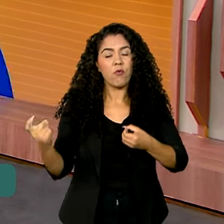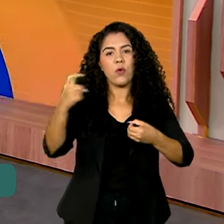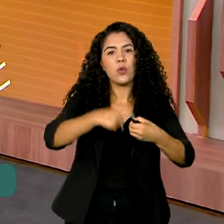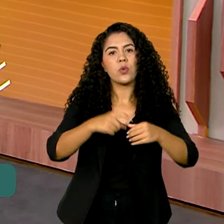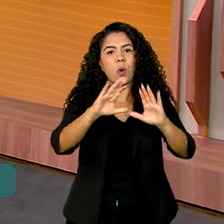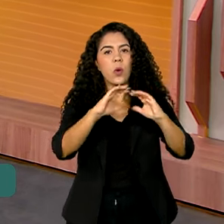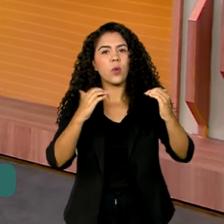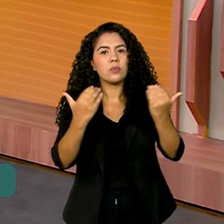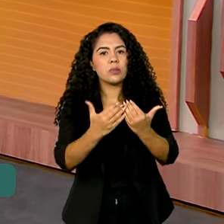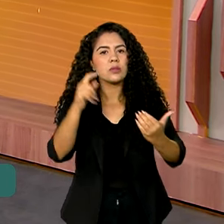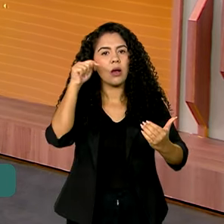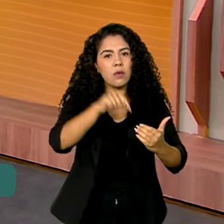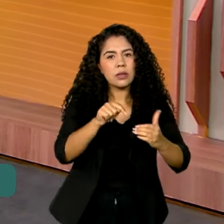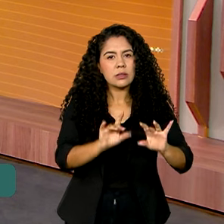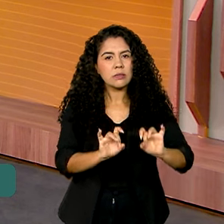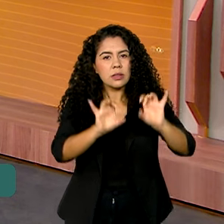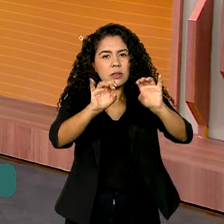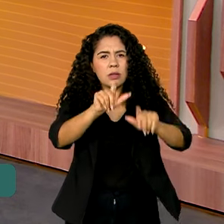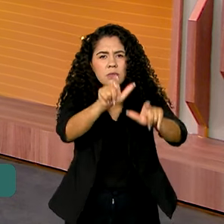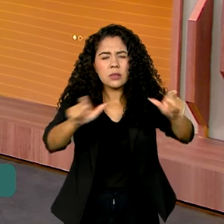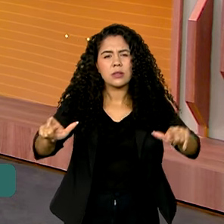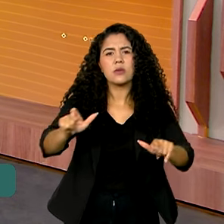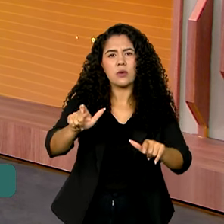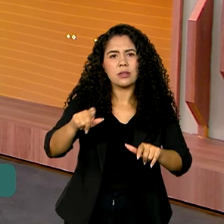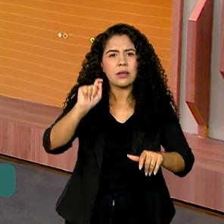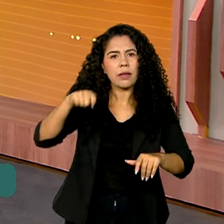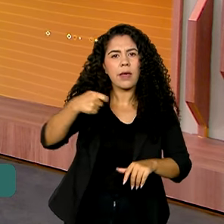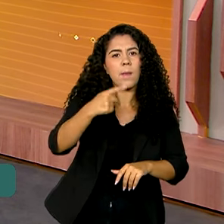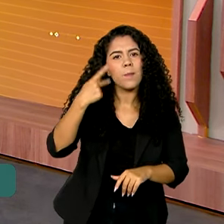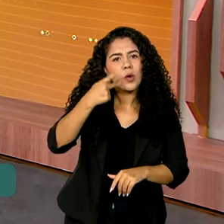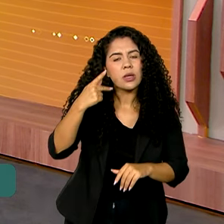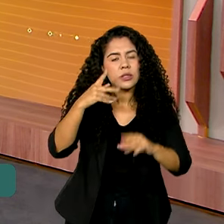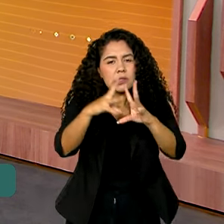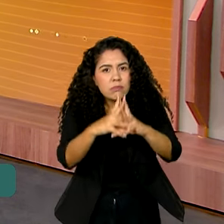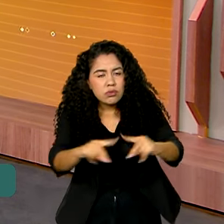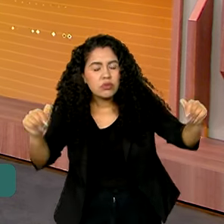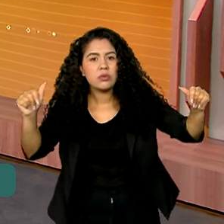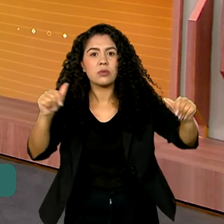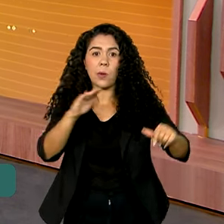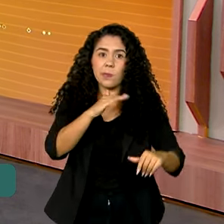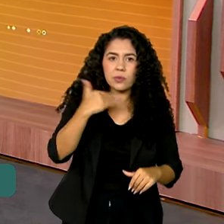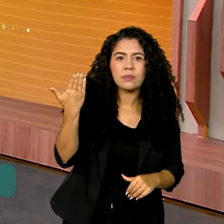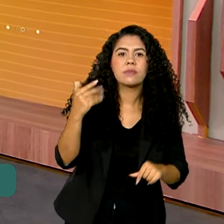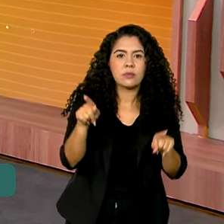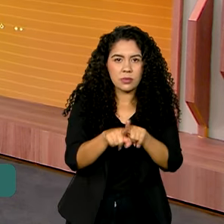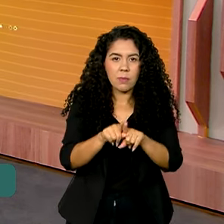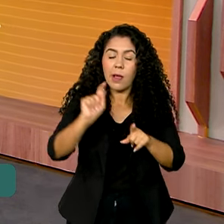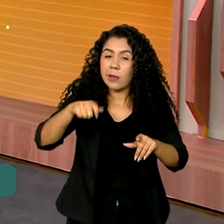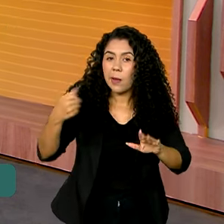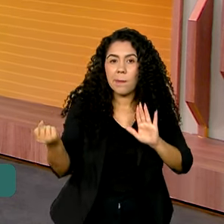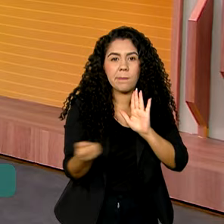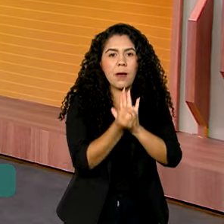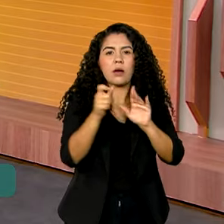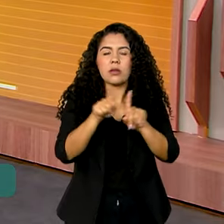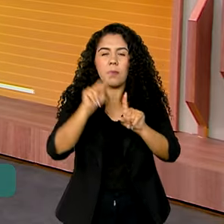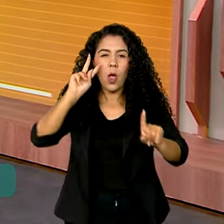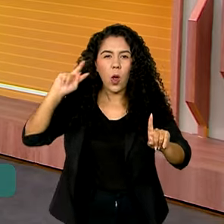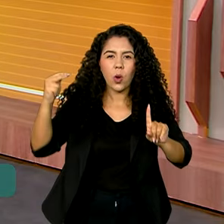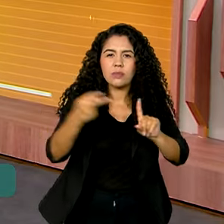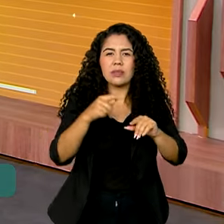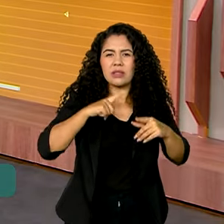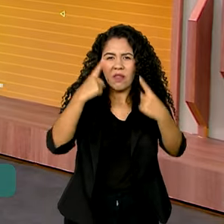sobre Mortos e Desaparecidos Políticos, um marco importante na luta por justiça e reconhecimento das